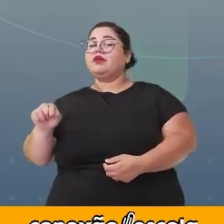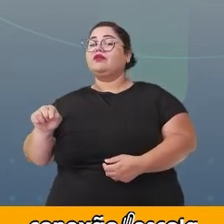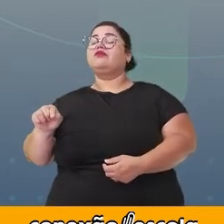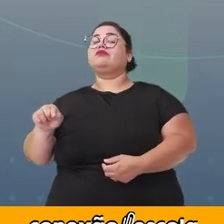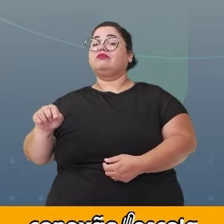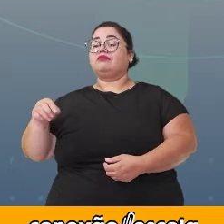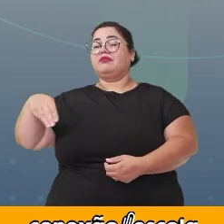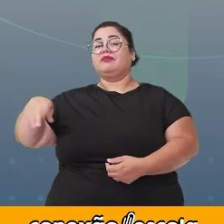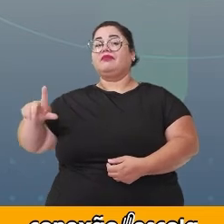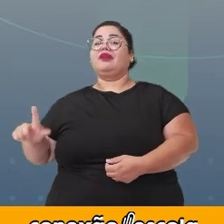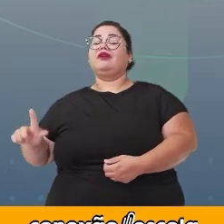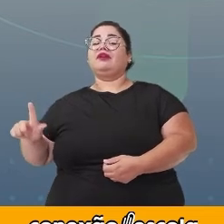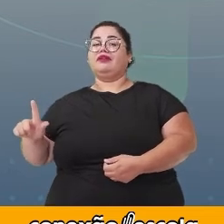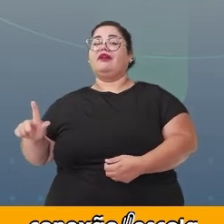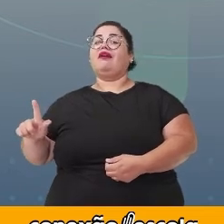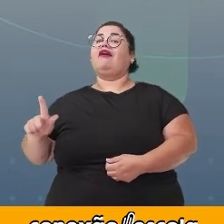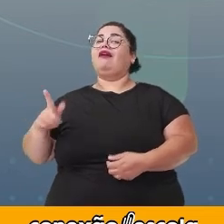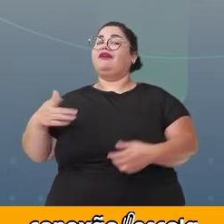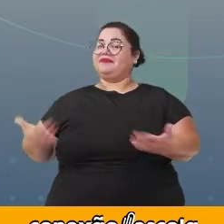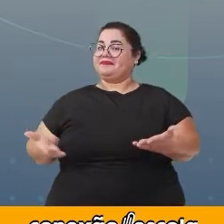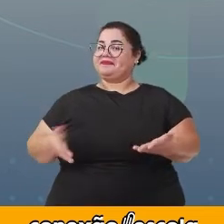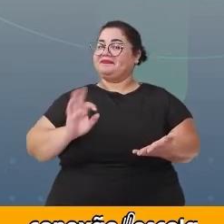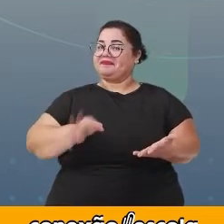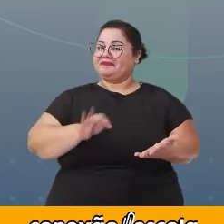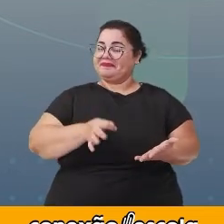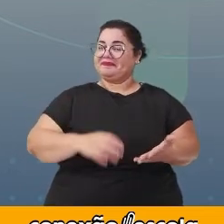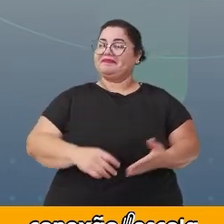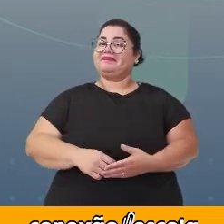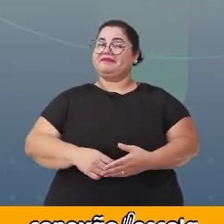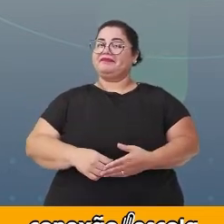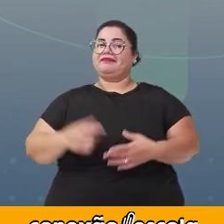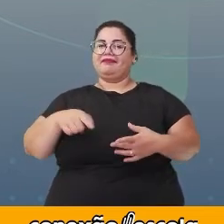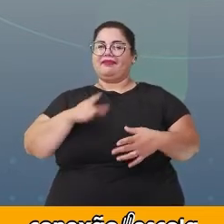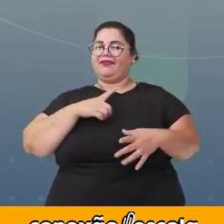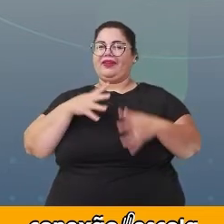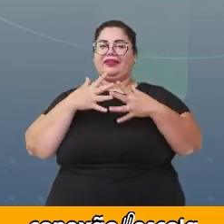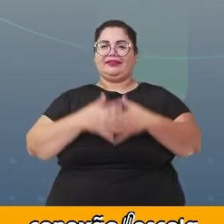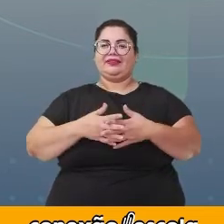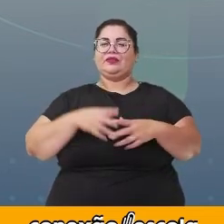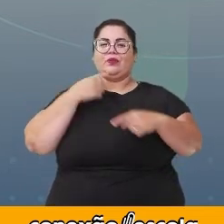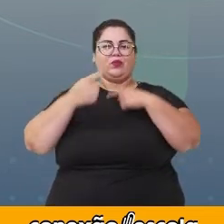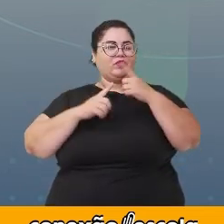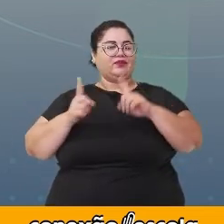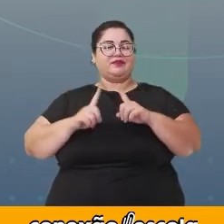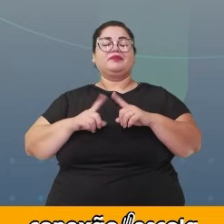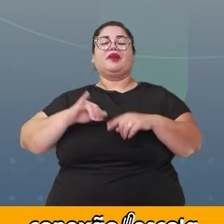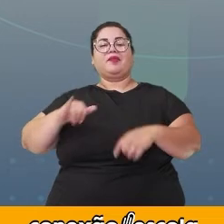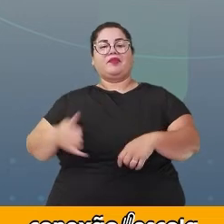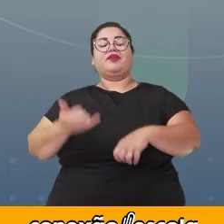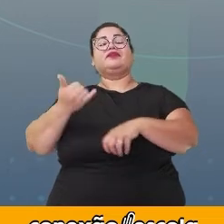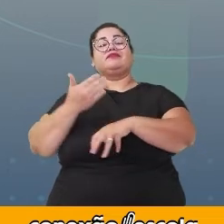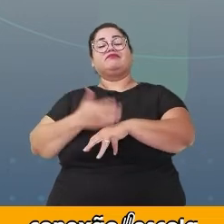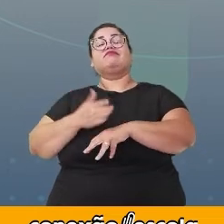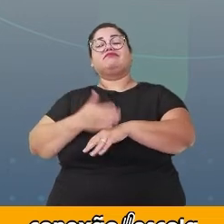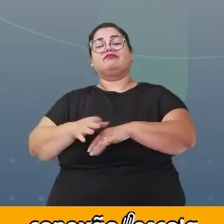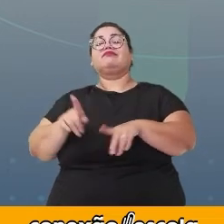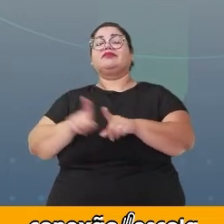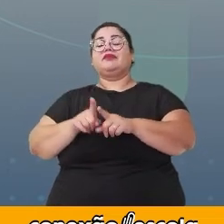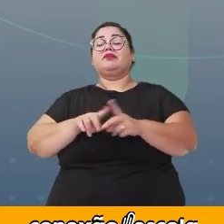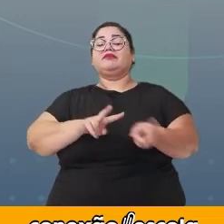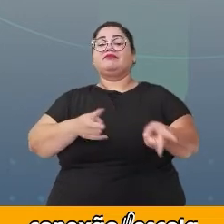15.000 miligramas, certo? Para não ficar dúvidas, também vamos fazer